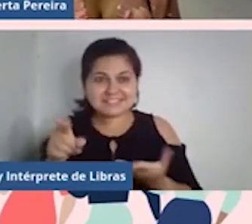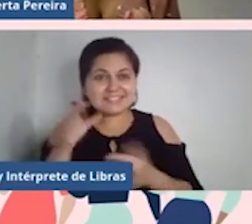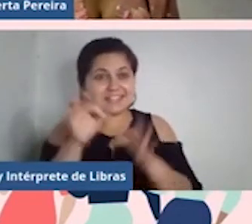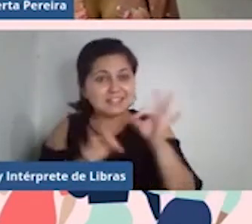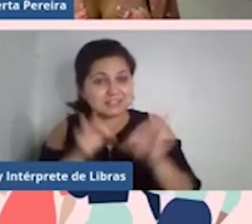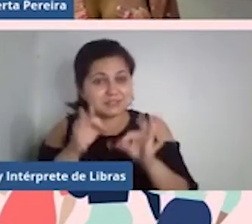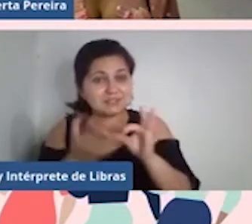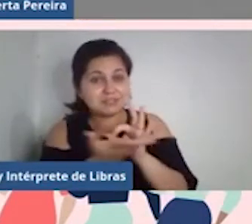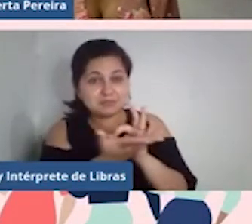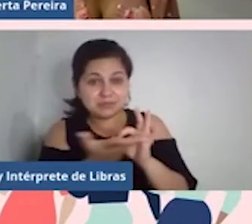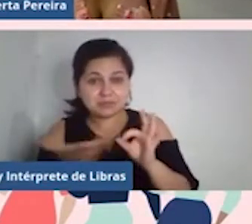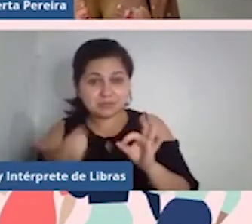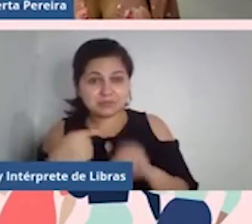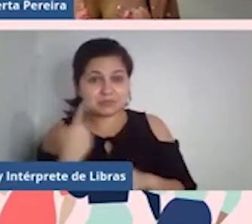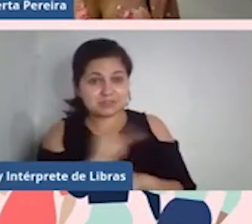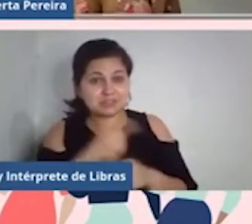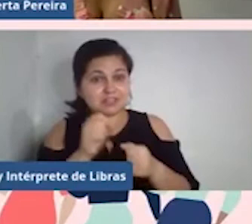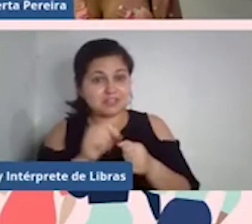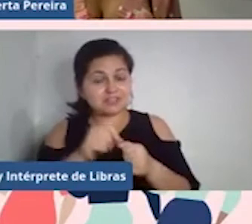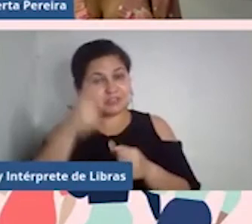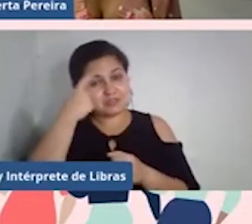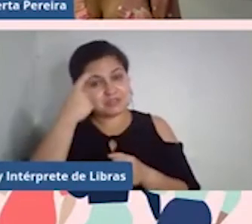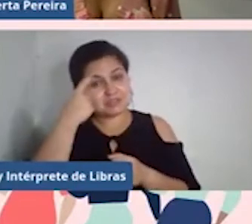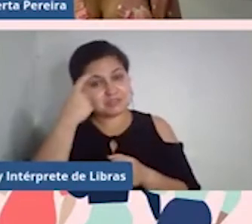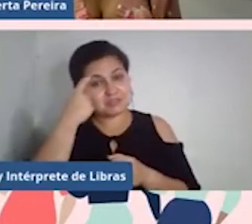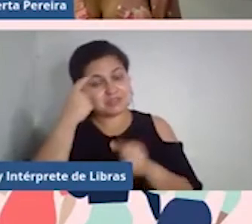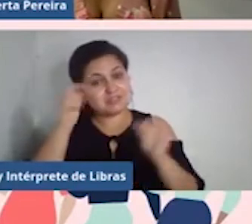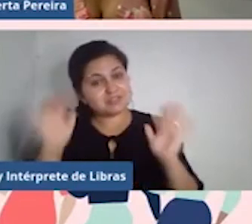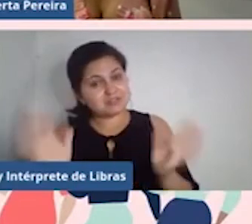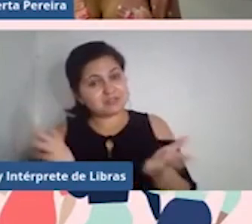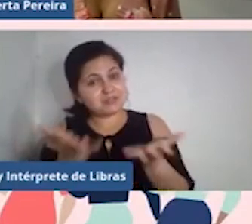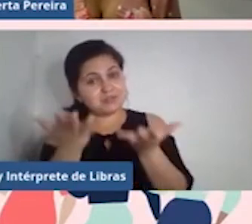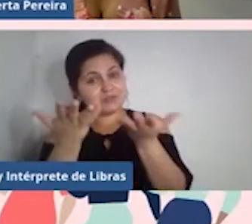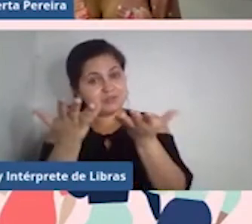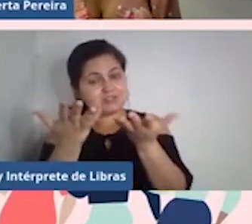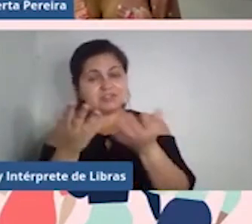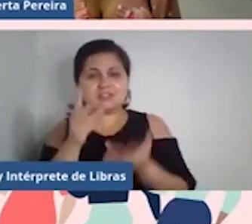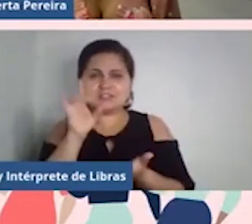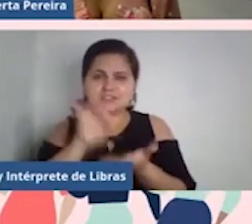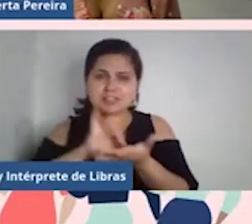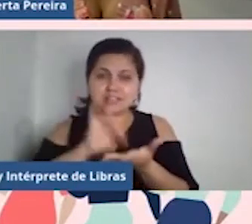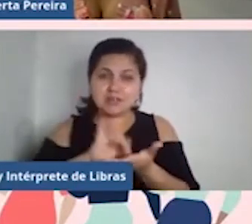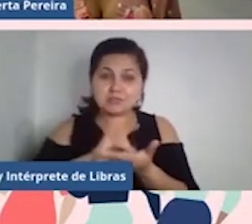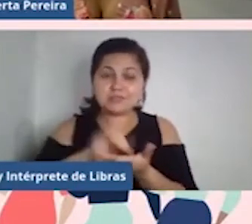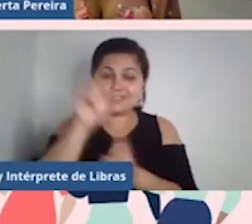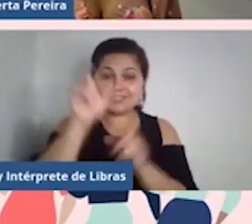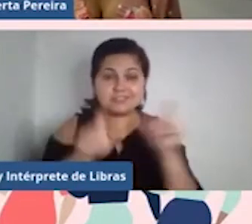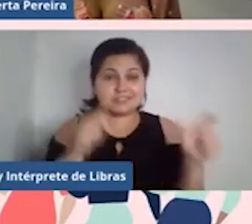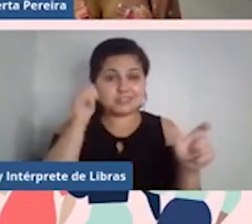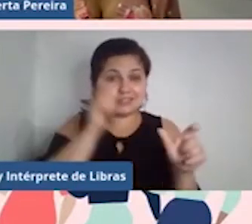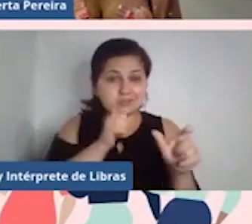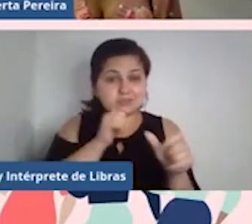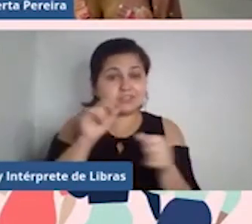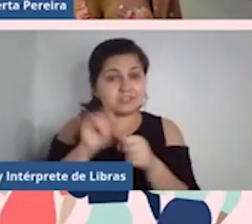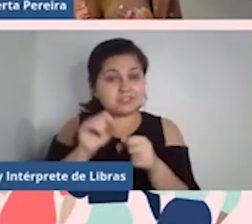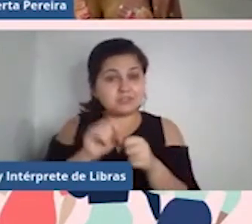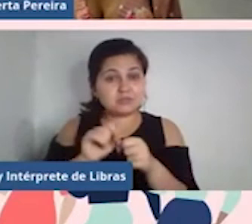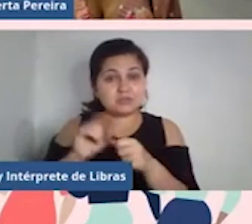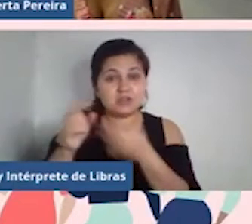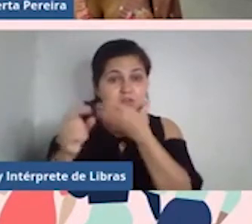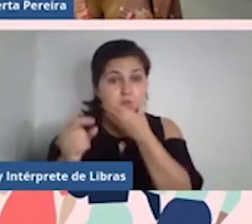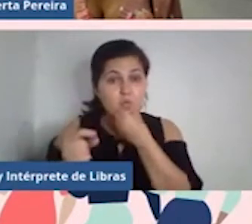para vocês a gente fez pensando em homenagear realmente as mulheres que fazem, os homens que